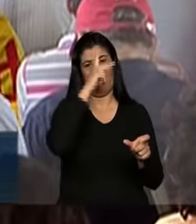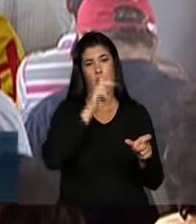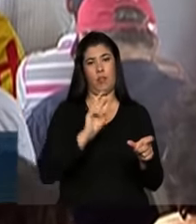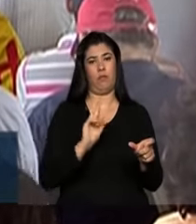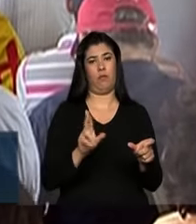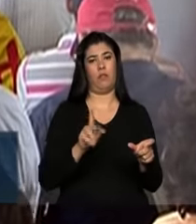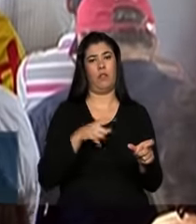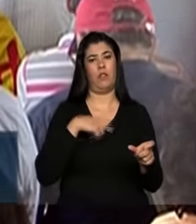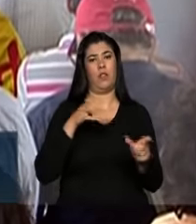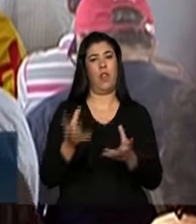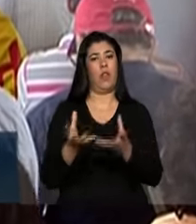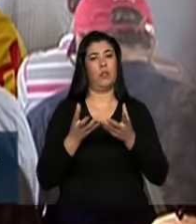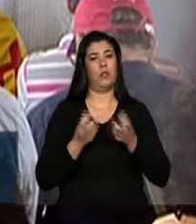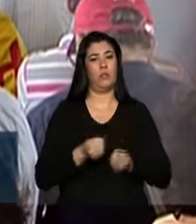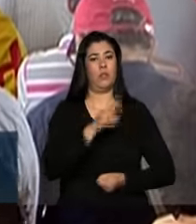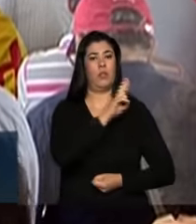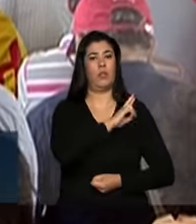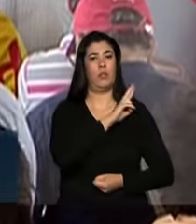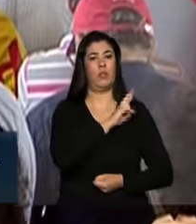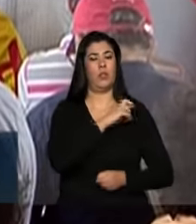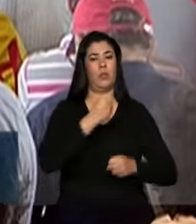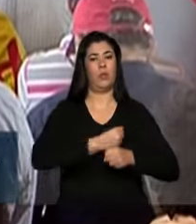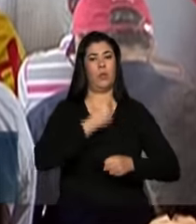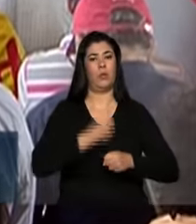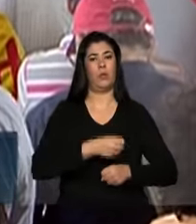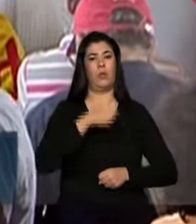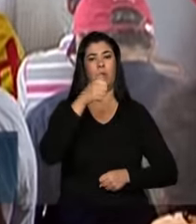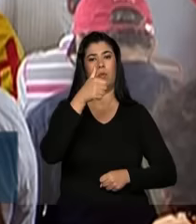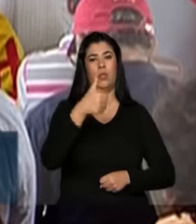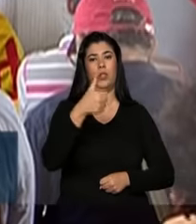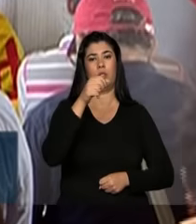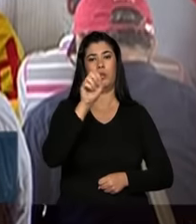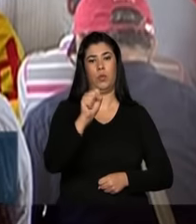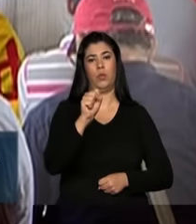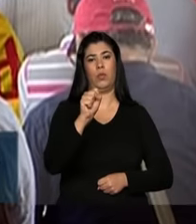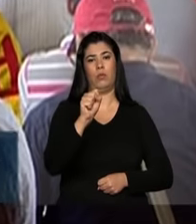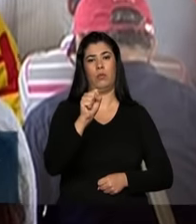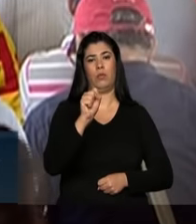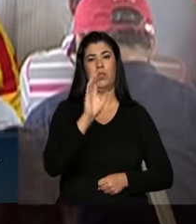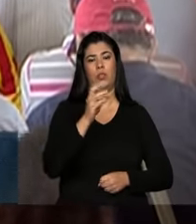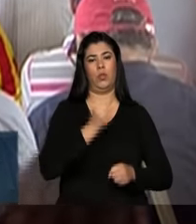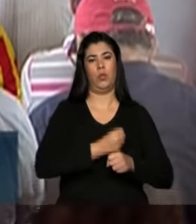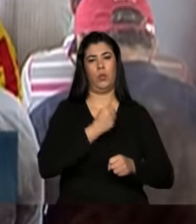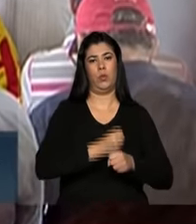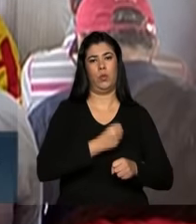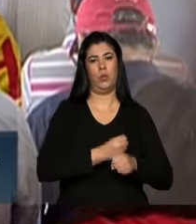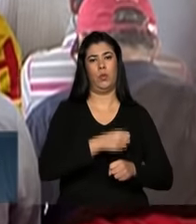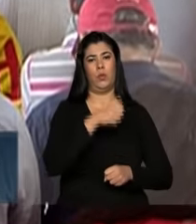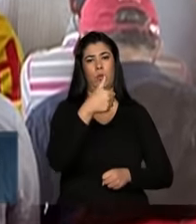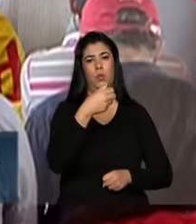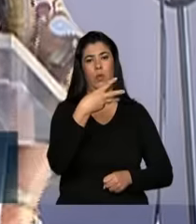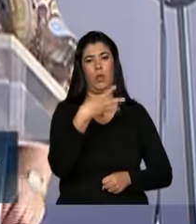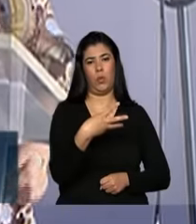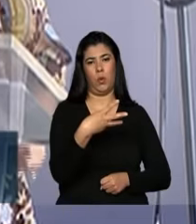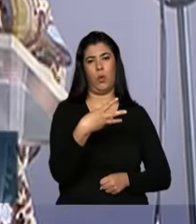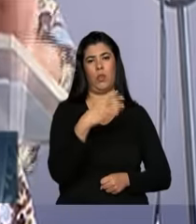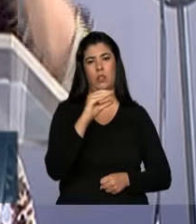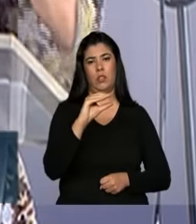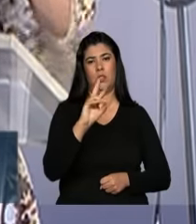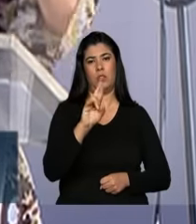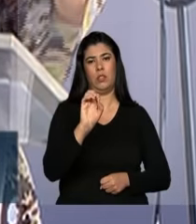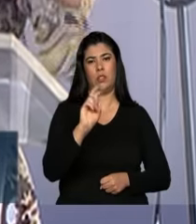pegou 18 creches e já fez 13, não é isso, prefeito? 14, já chegou a